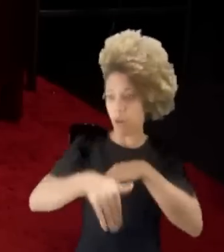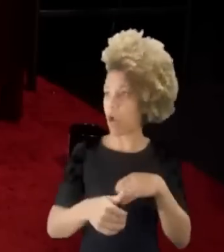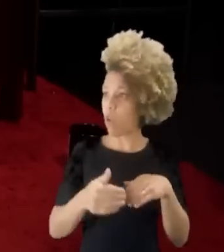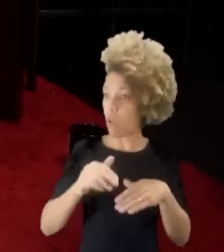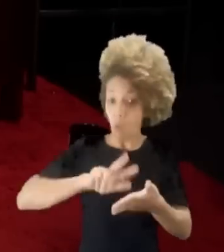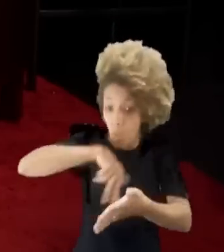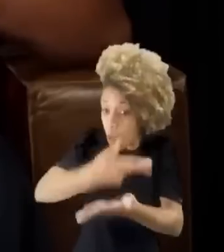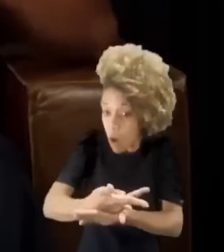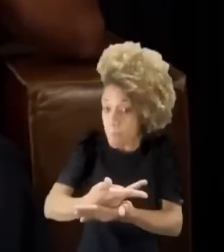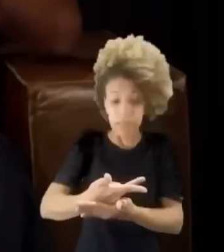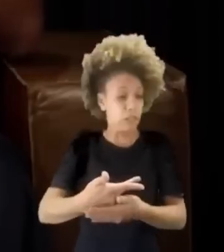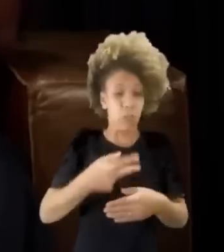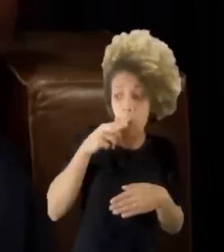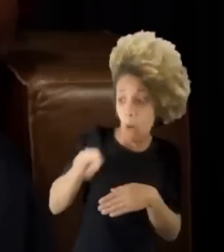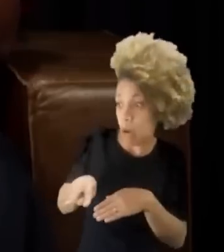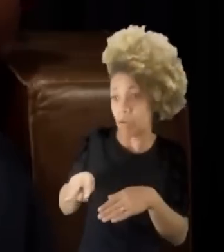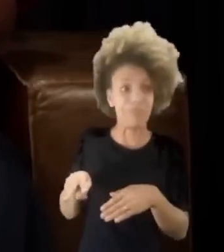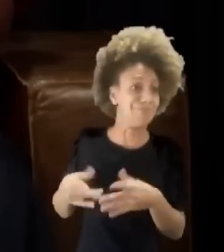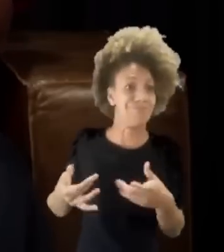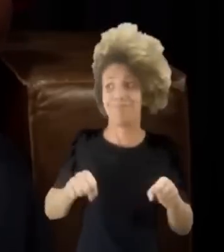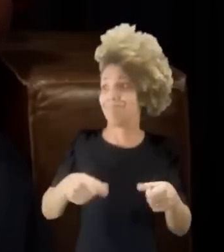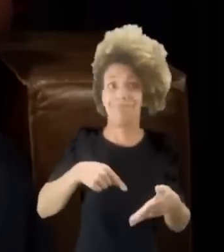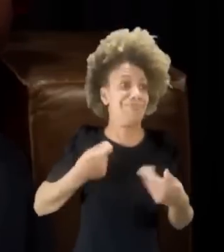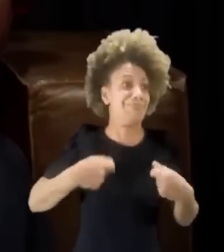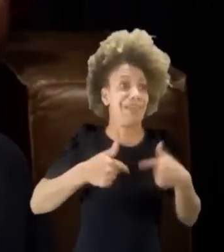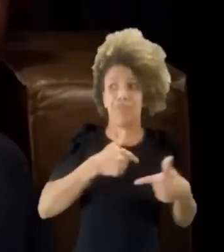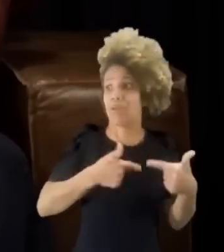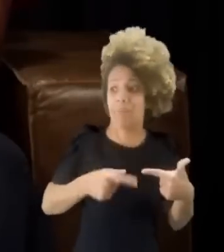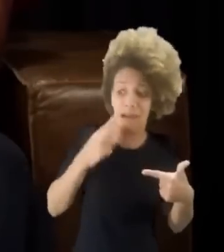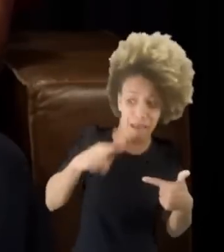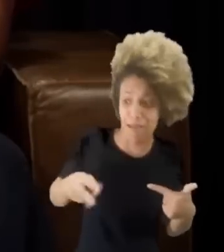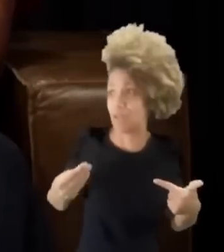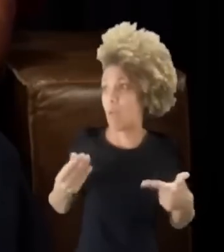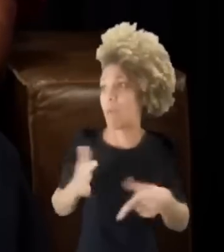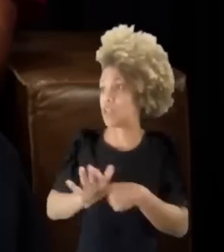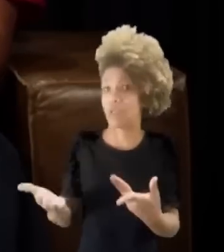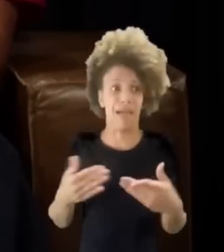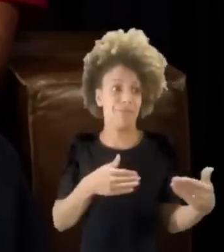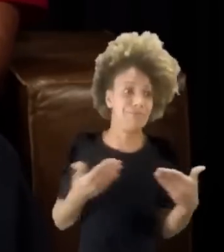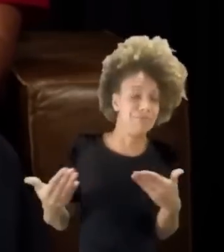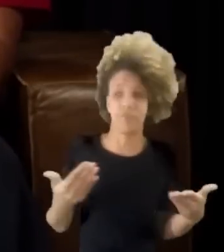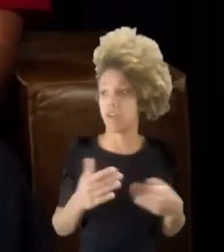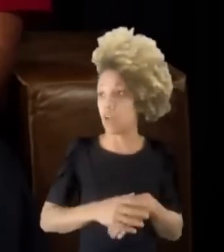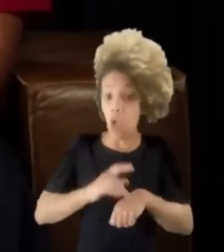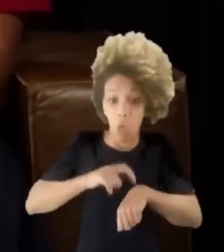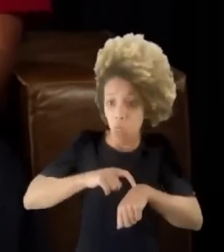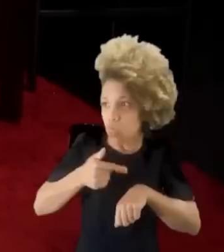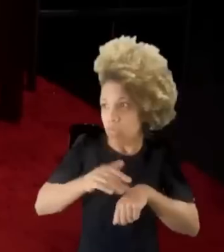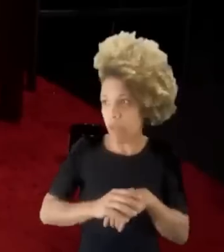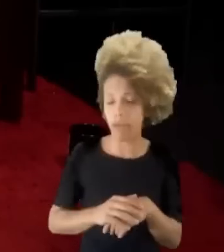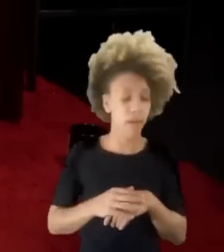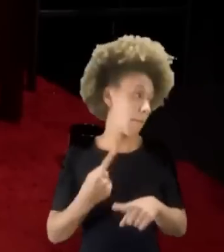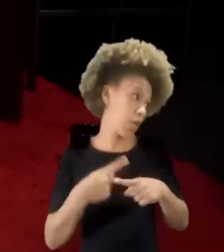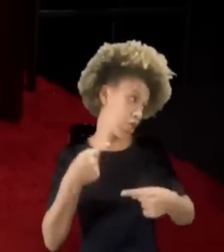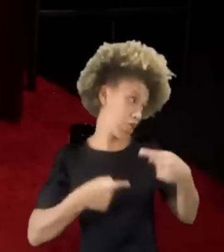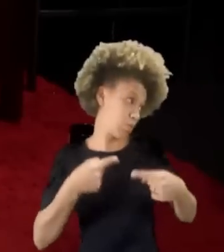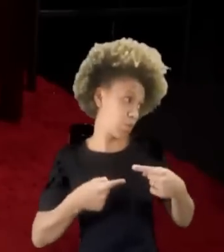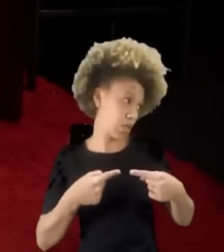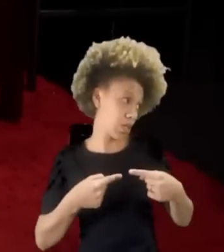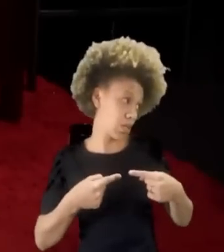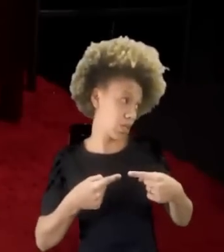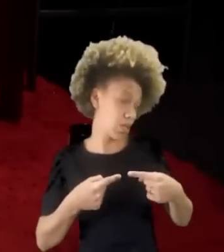corpo isso já perdeu até o Facebook tem muitos irmãos nossos que já perdeu até a sensibilidade o cara não tem tempo para ver quem morreu porque ele criou uma disputa entre